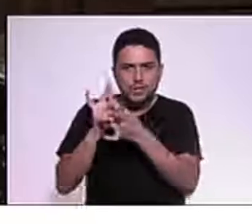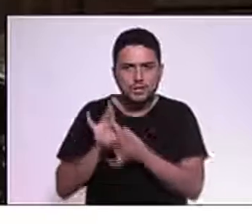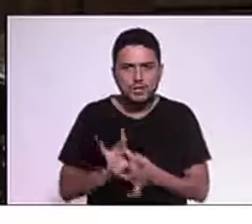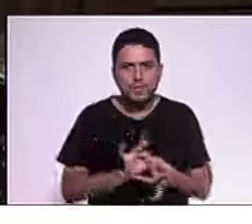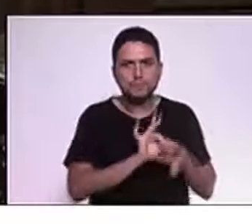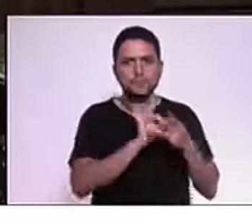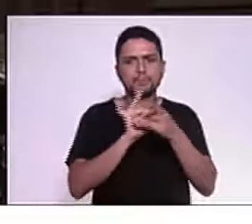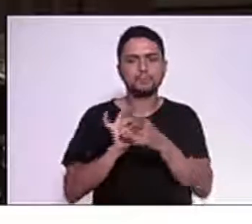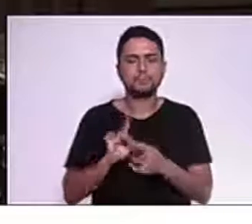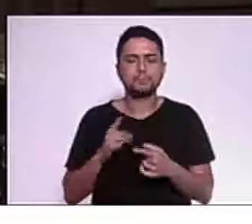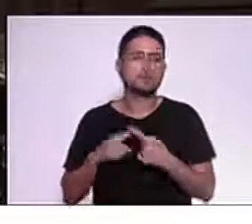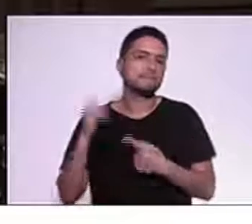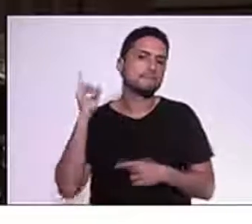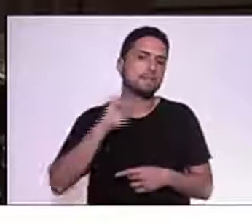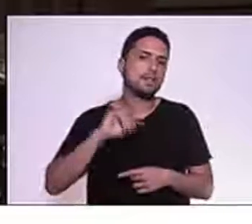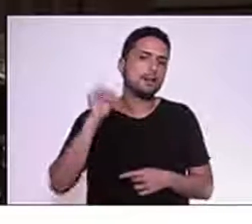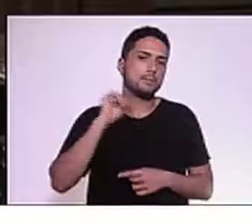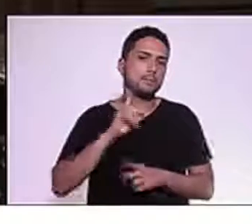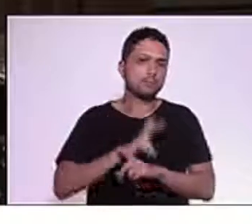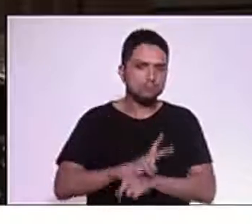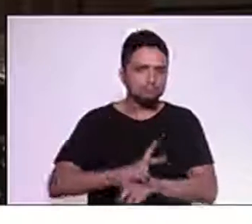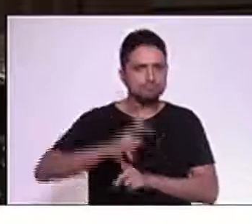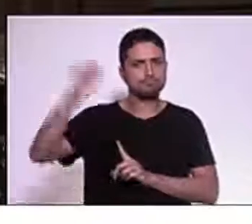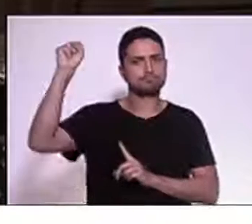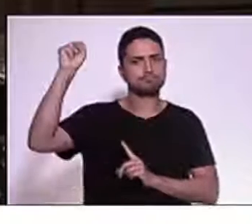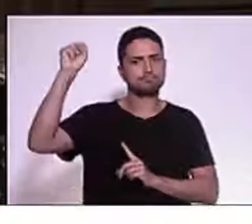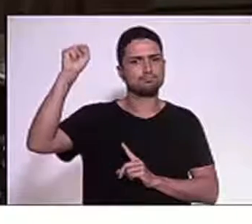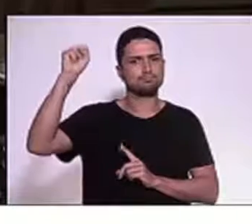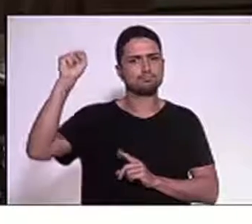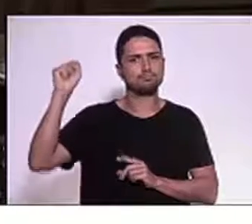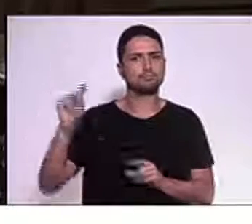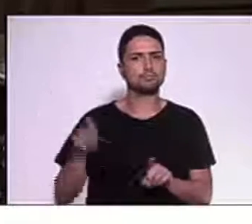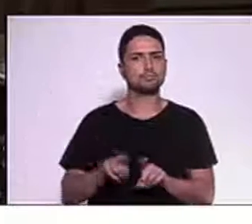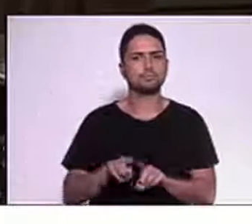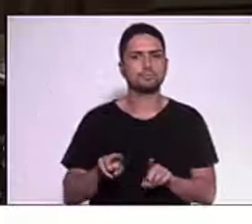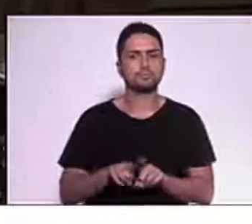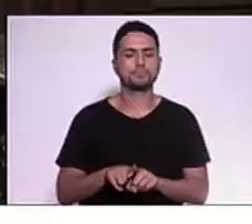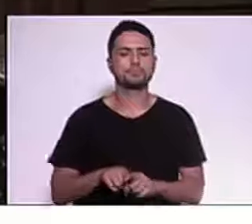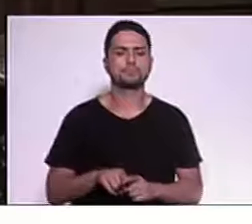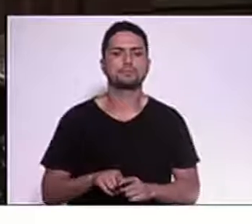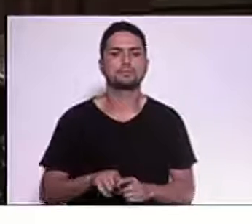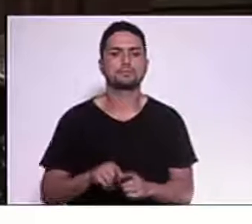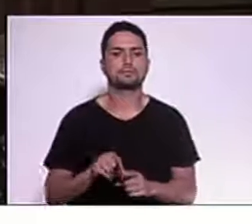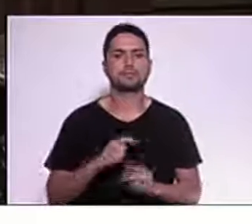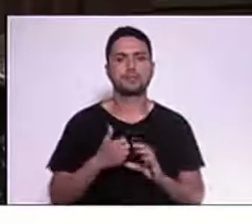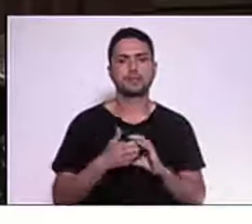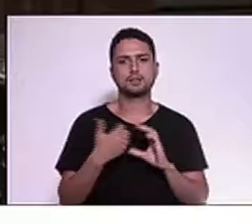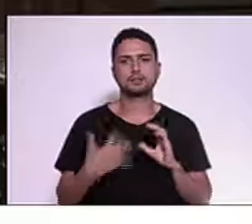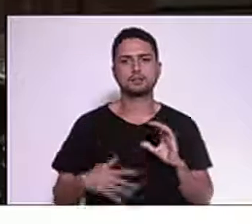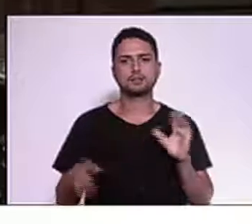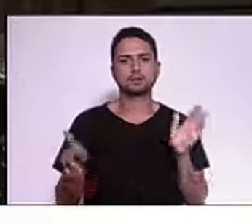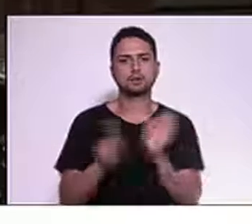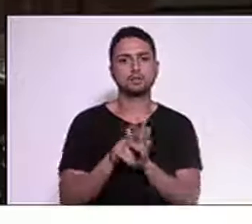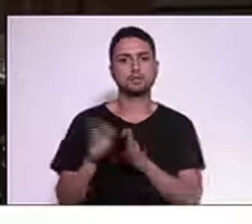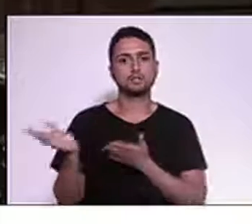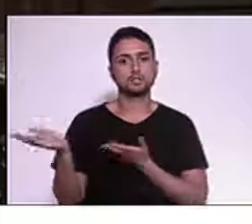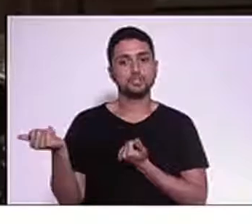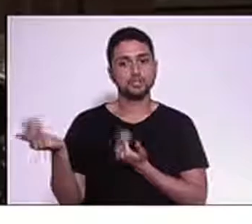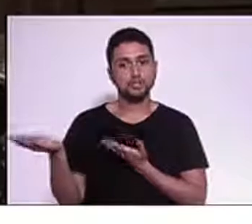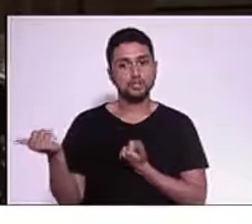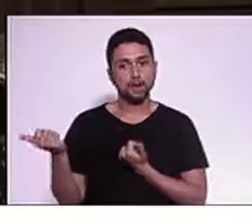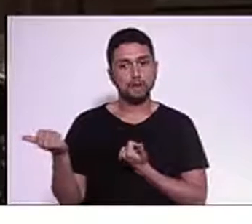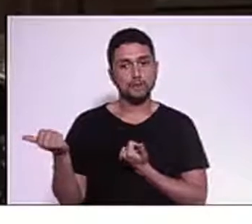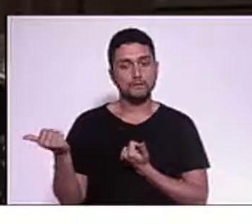da vitória do Flamengo, mas que foi um traço muito próprio dos jovens jogadores